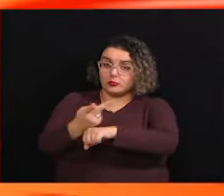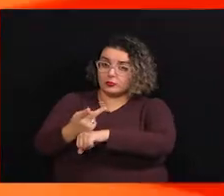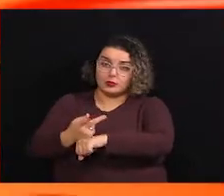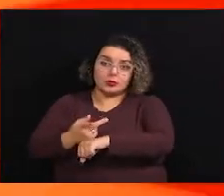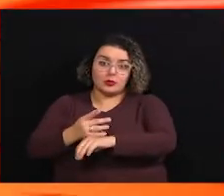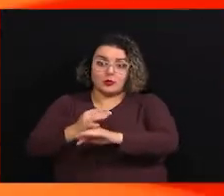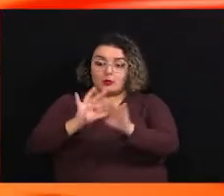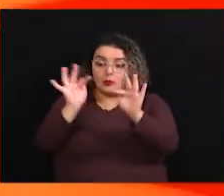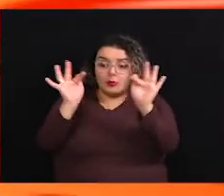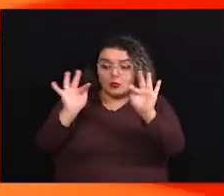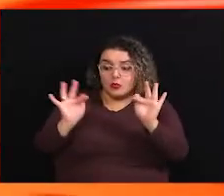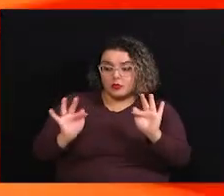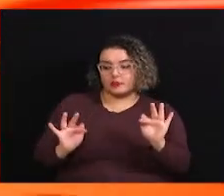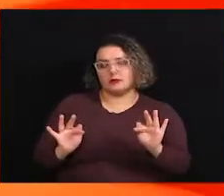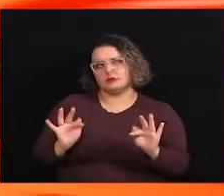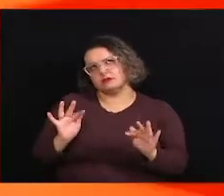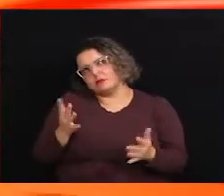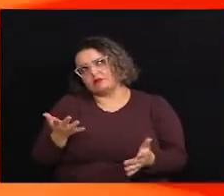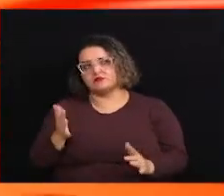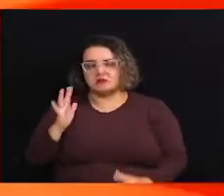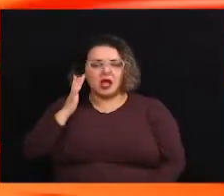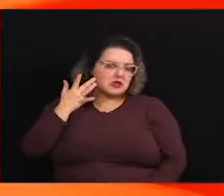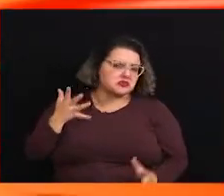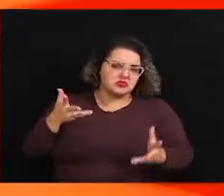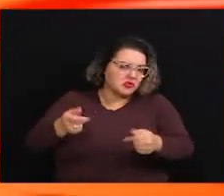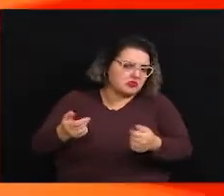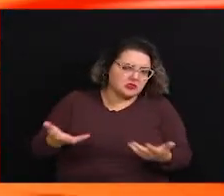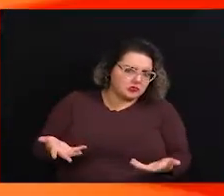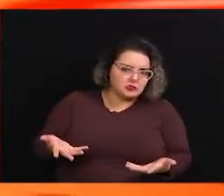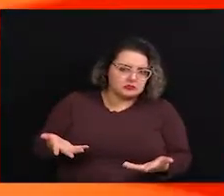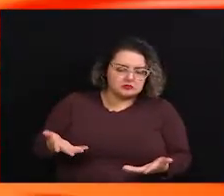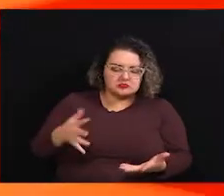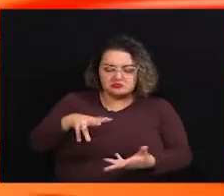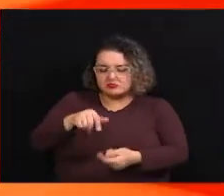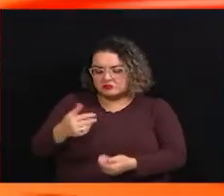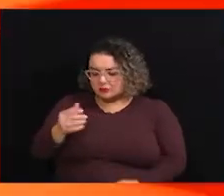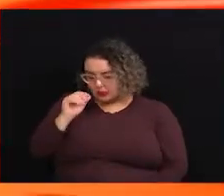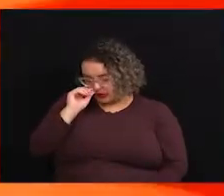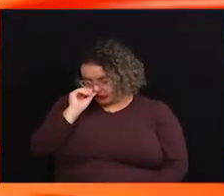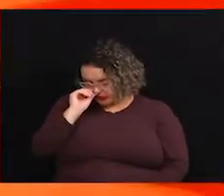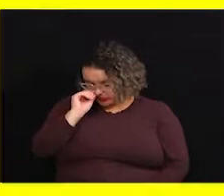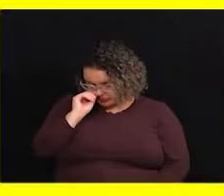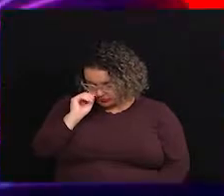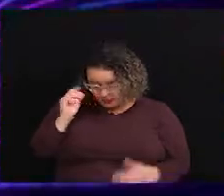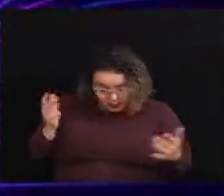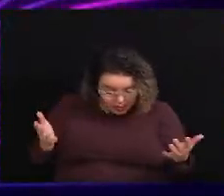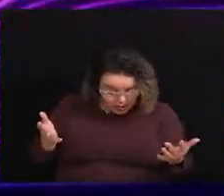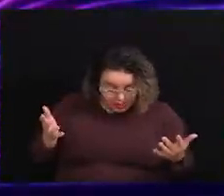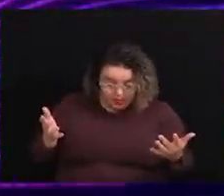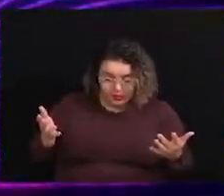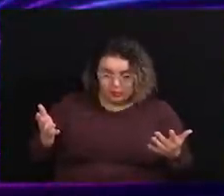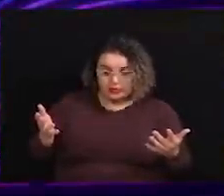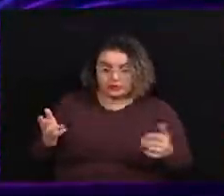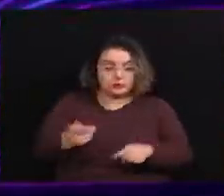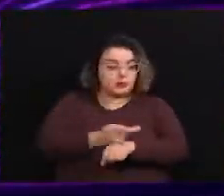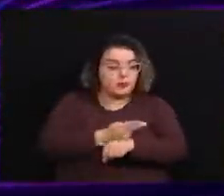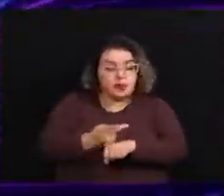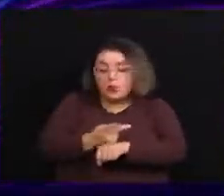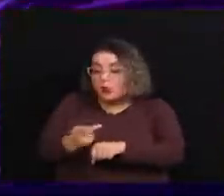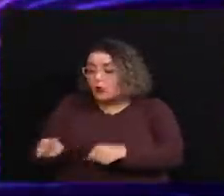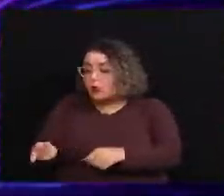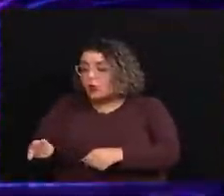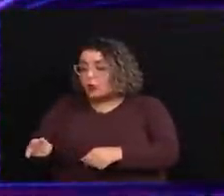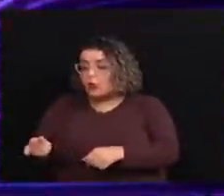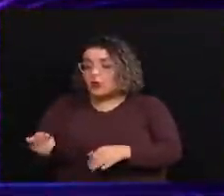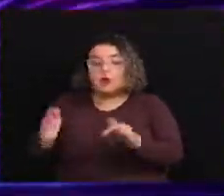todo mundo está em busca da felicidade, eu acho. Só que muitas vezes a pessoa ela vai em busca da felicidade sem